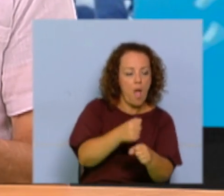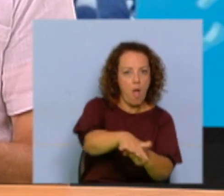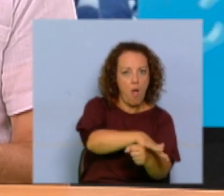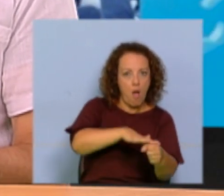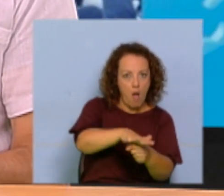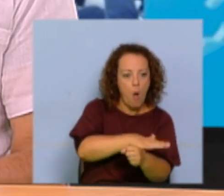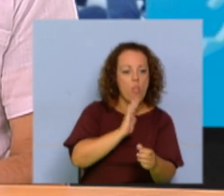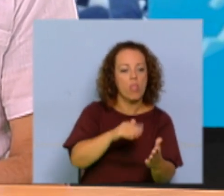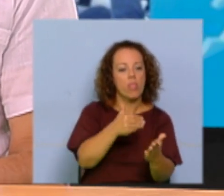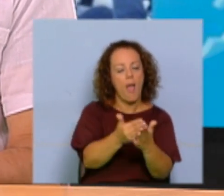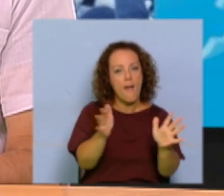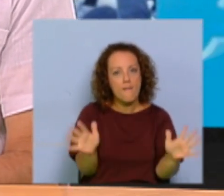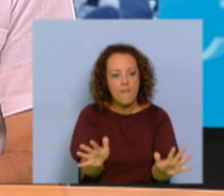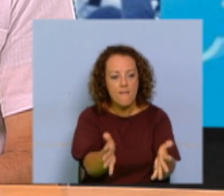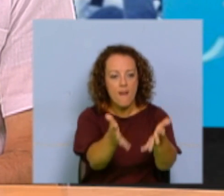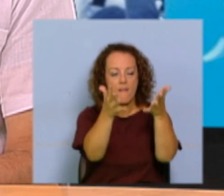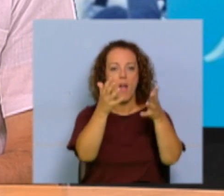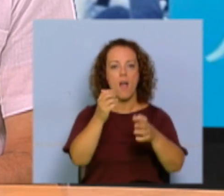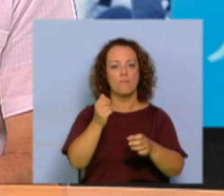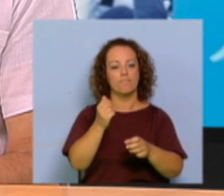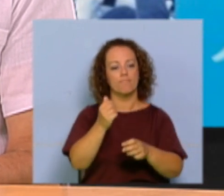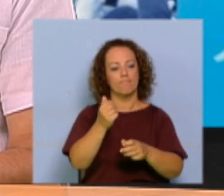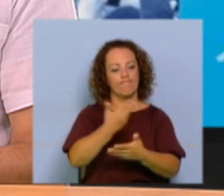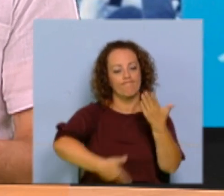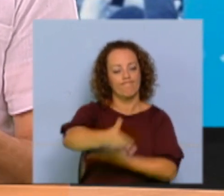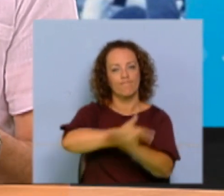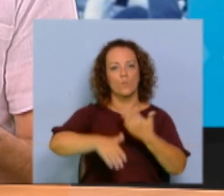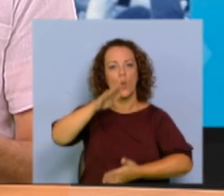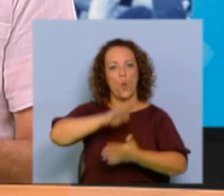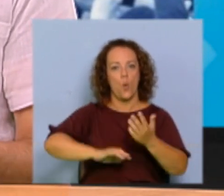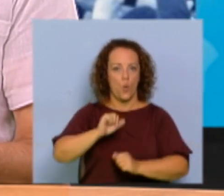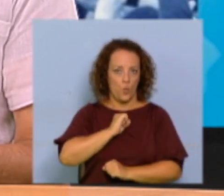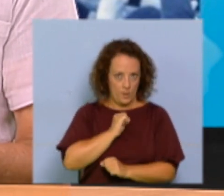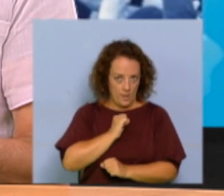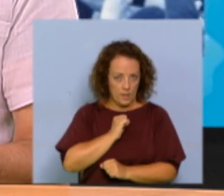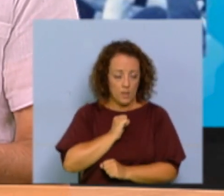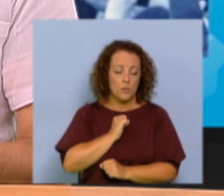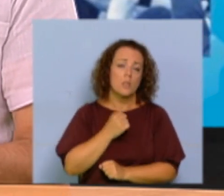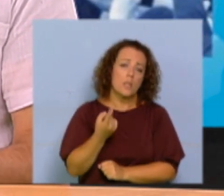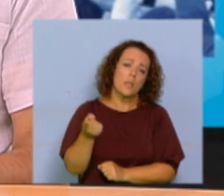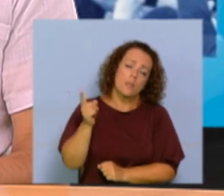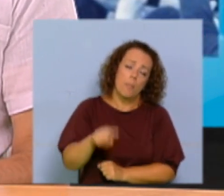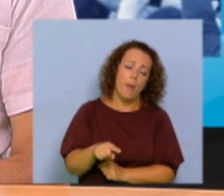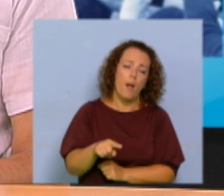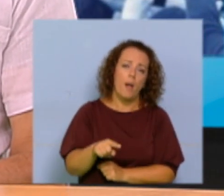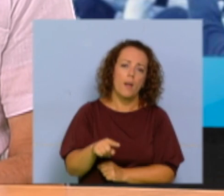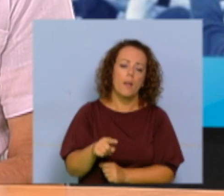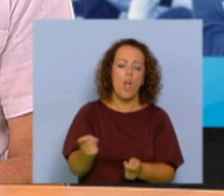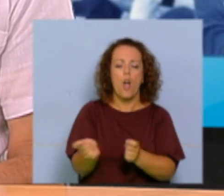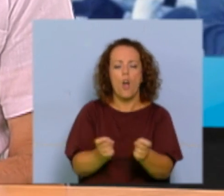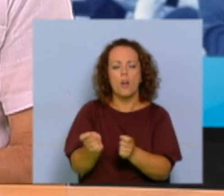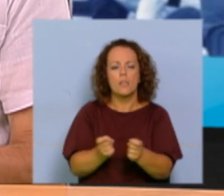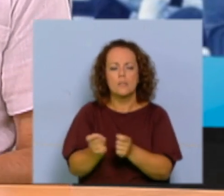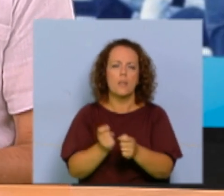consiga estimular um pouco o trabalho dos meus colegas e, sobretudo, também dirigir, depois organizar algumas